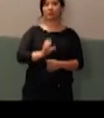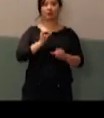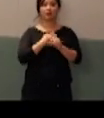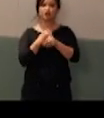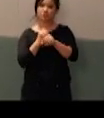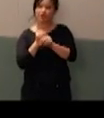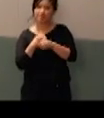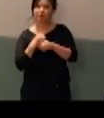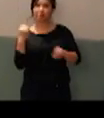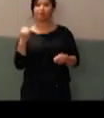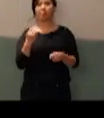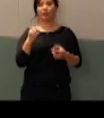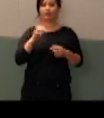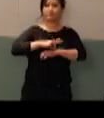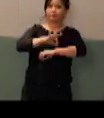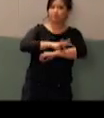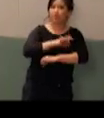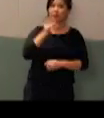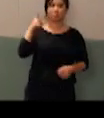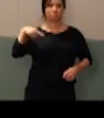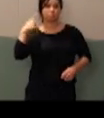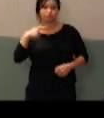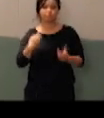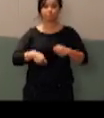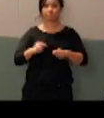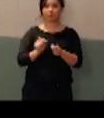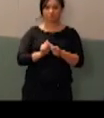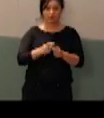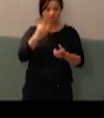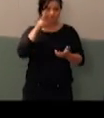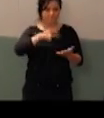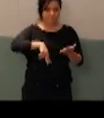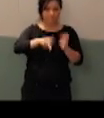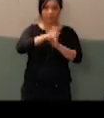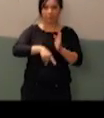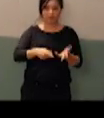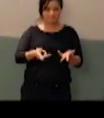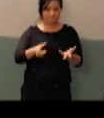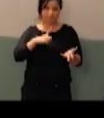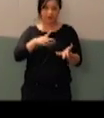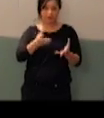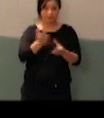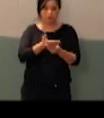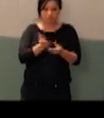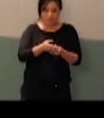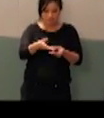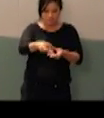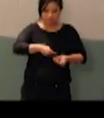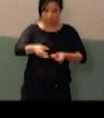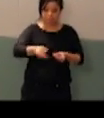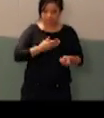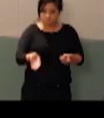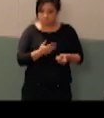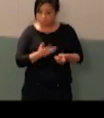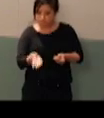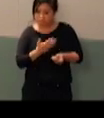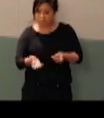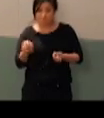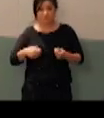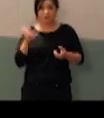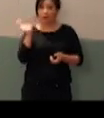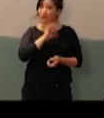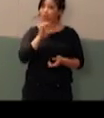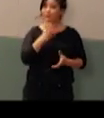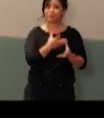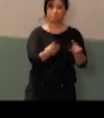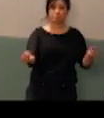analisar os processos de forma rápida, sob critérios técnicos. Tem administração regional que 100% dos cargos são comissionados. Muda o